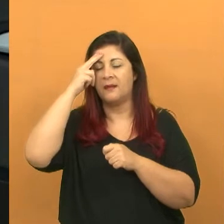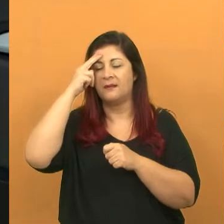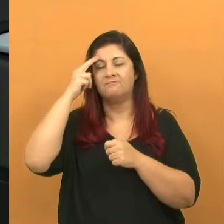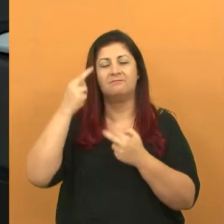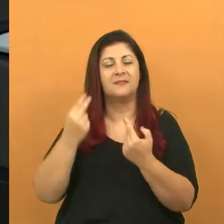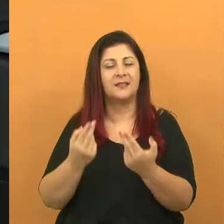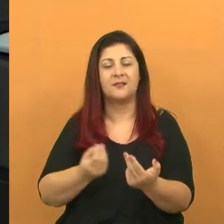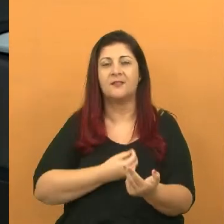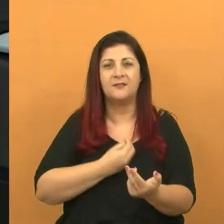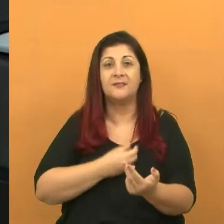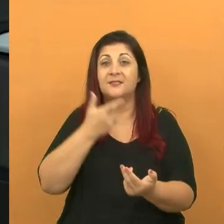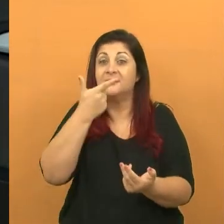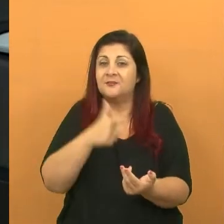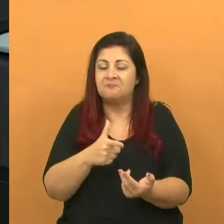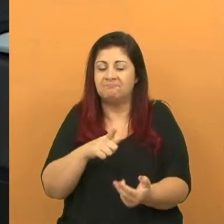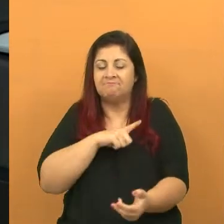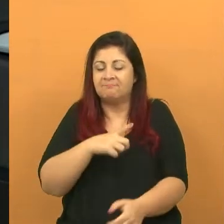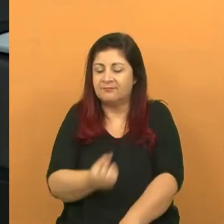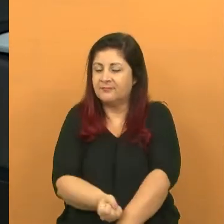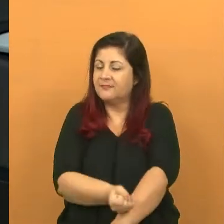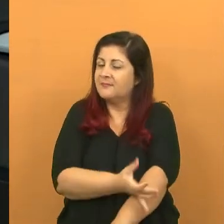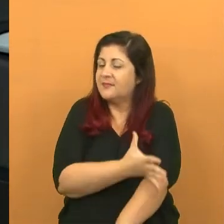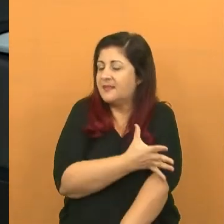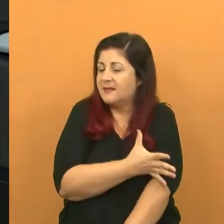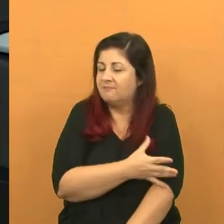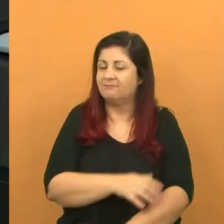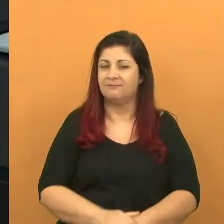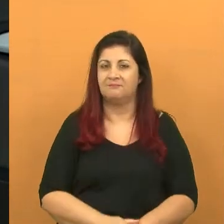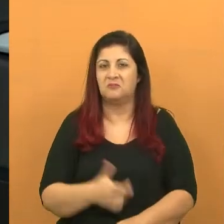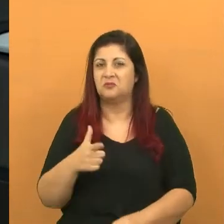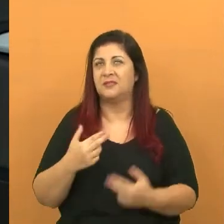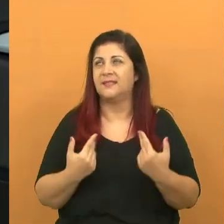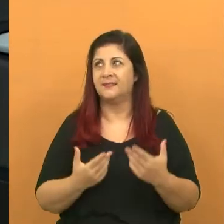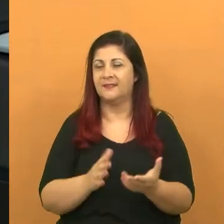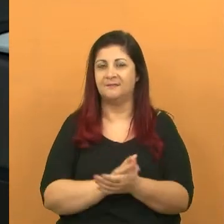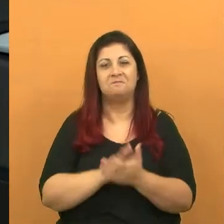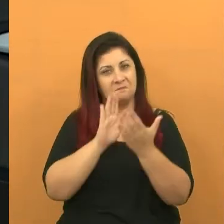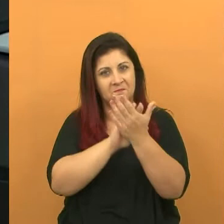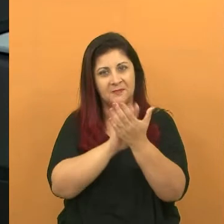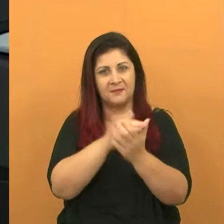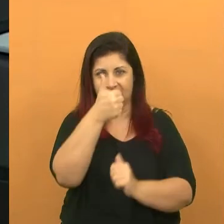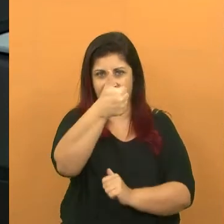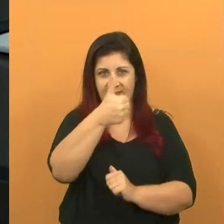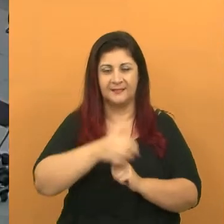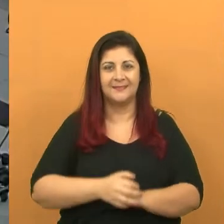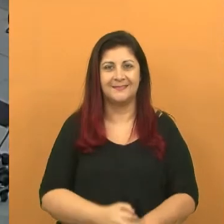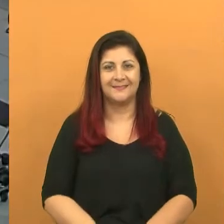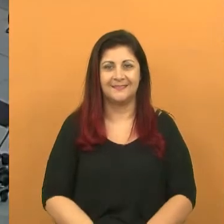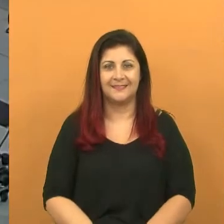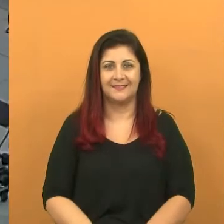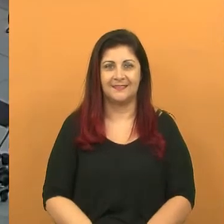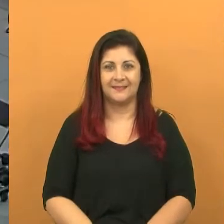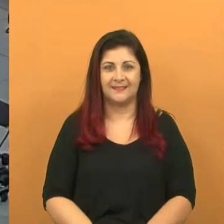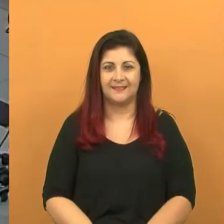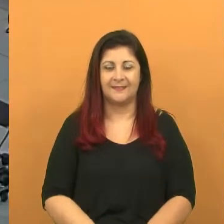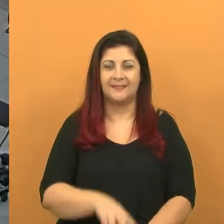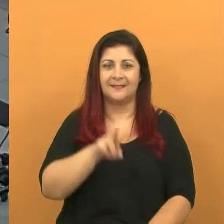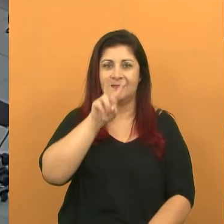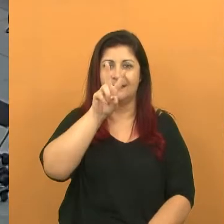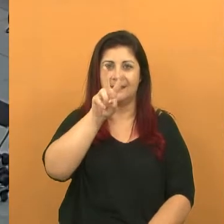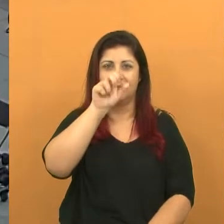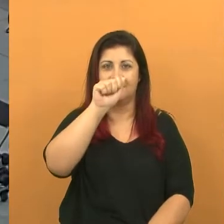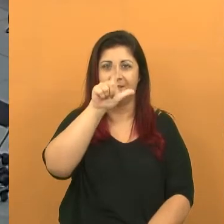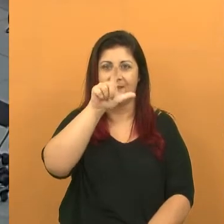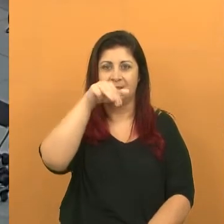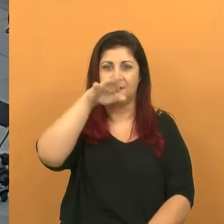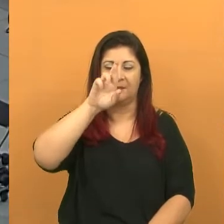situações com um afloramento emocional e afetivo sem igual. Parabéns pelo projeto, favorável. Como vota vereador Valmir do